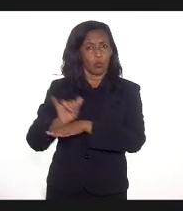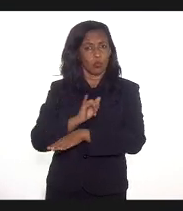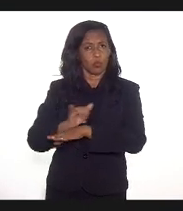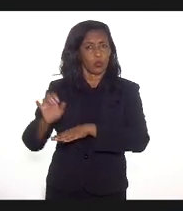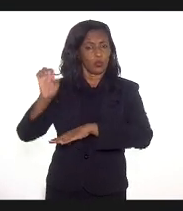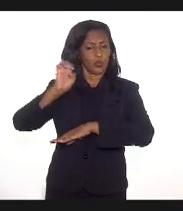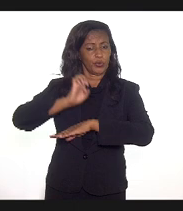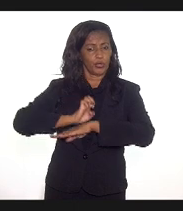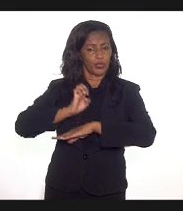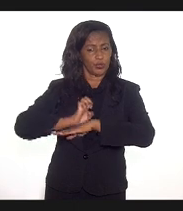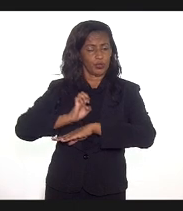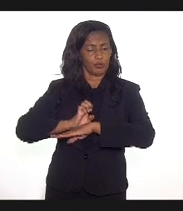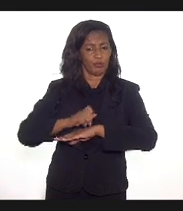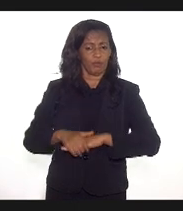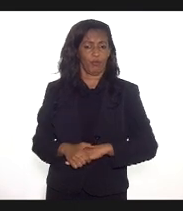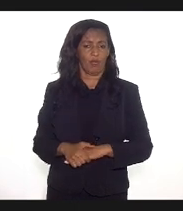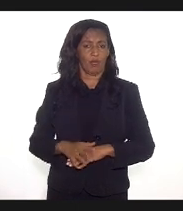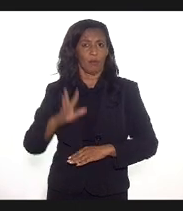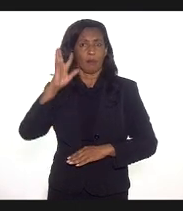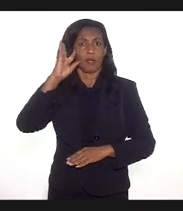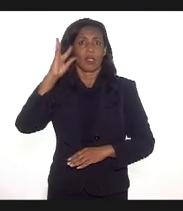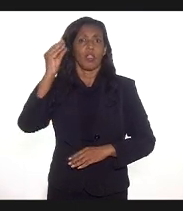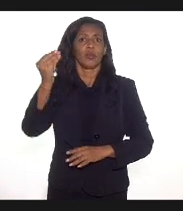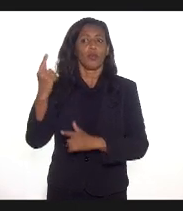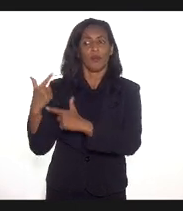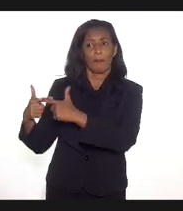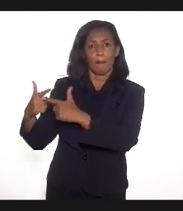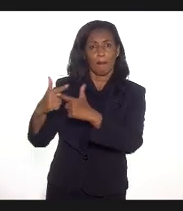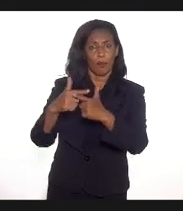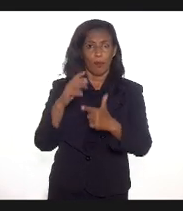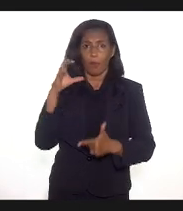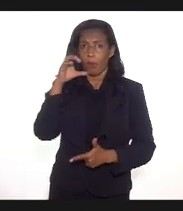do Estado para solucionar os problemas